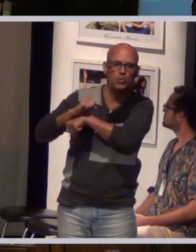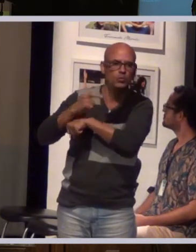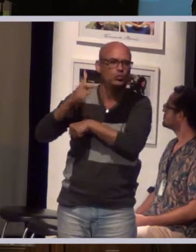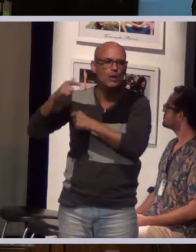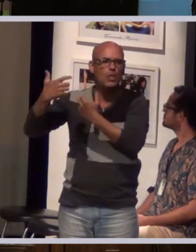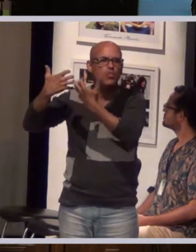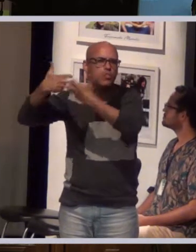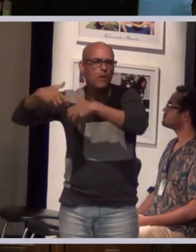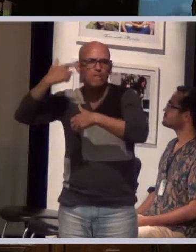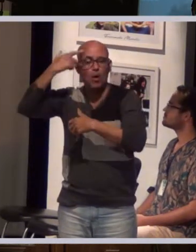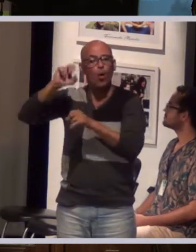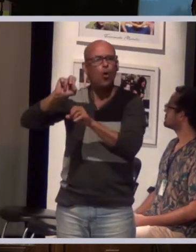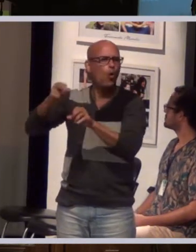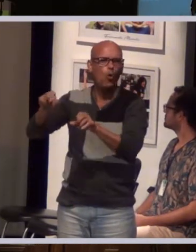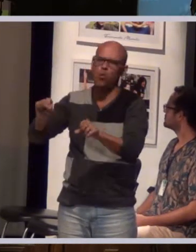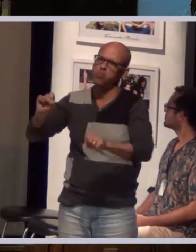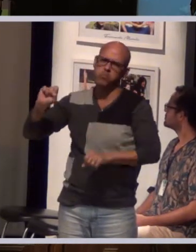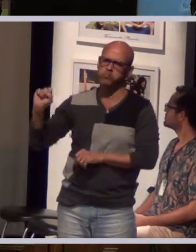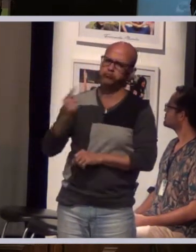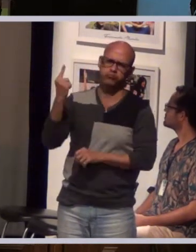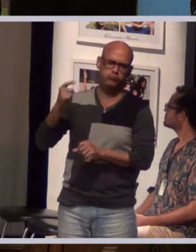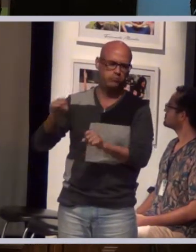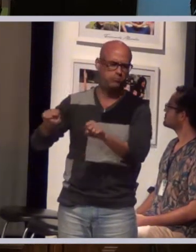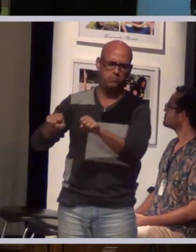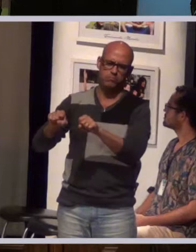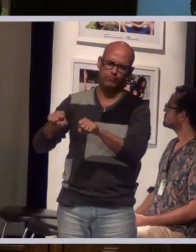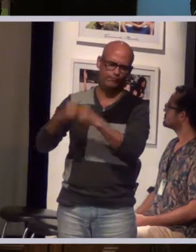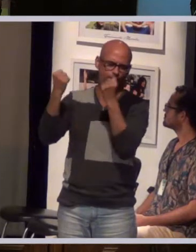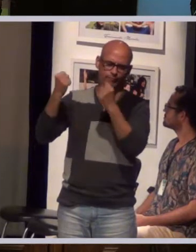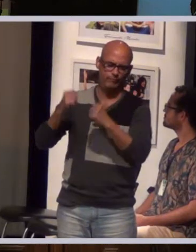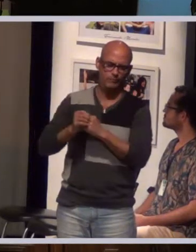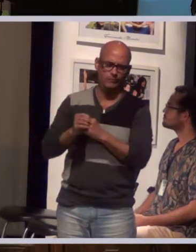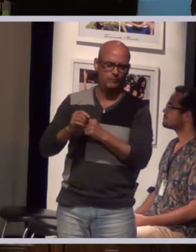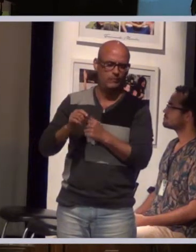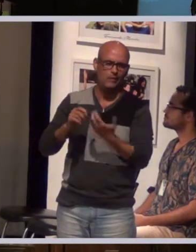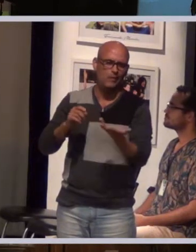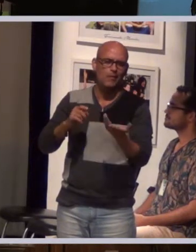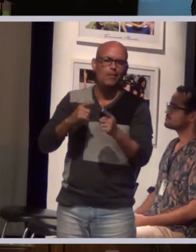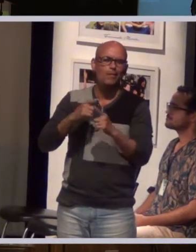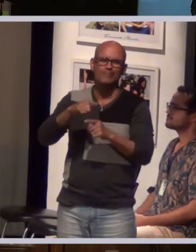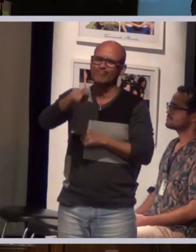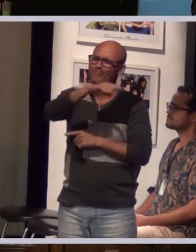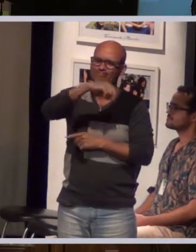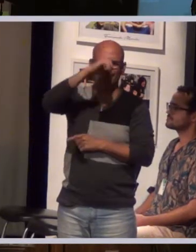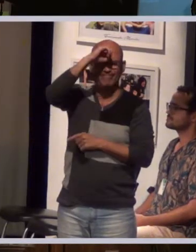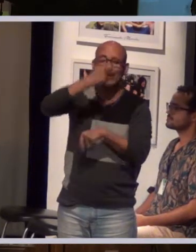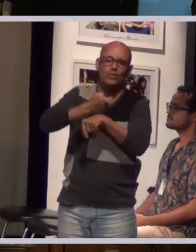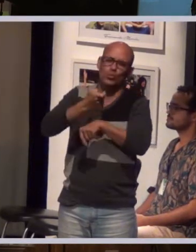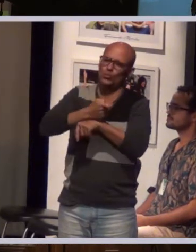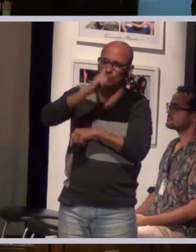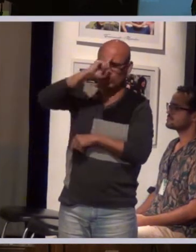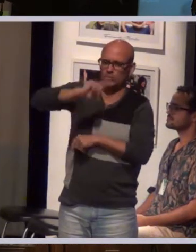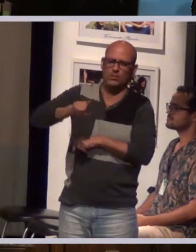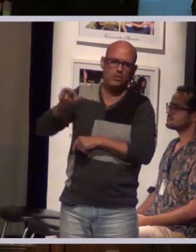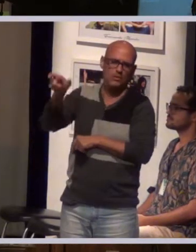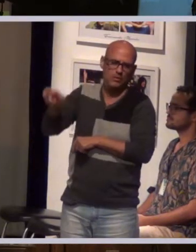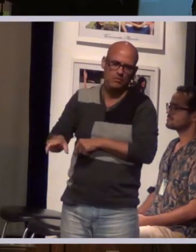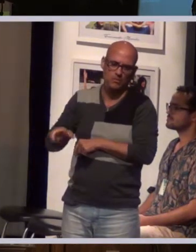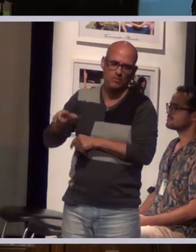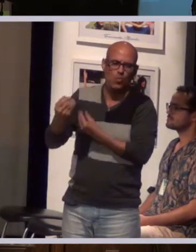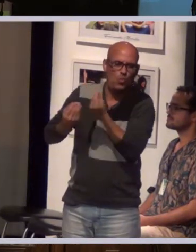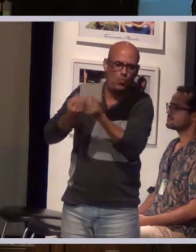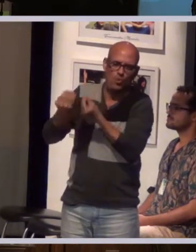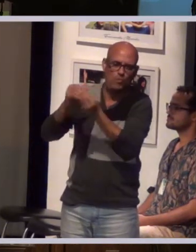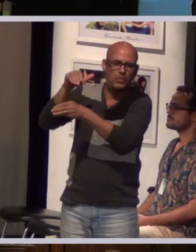ou totalmente danificados, o que é fruto de desconhecimento. O